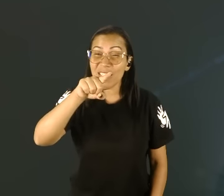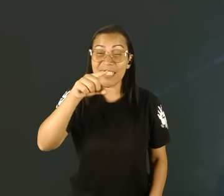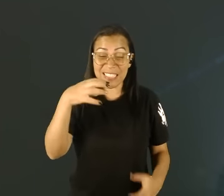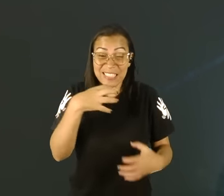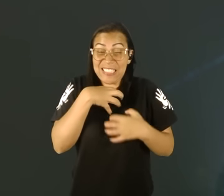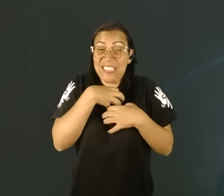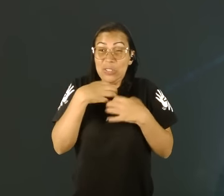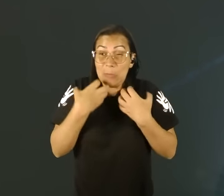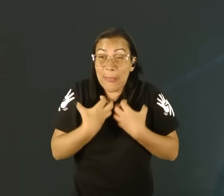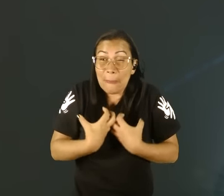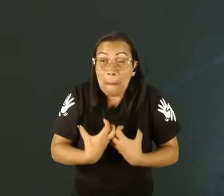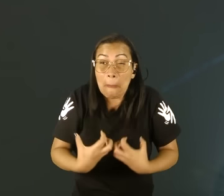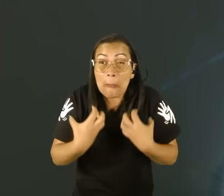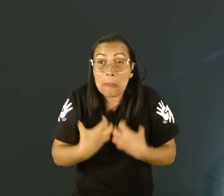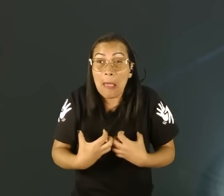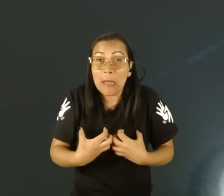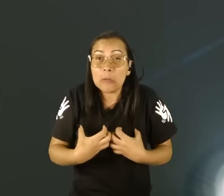de repouso.